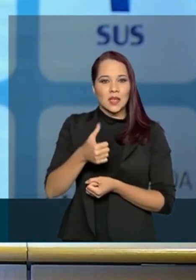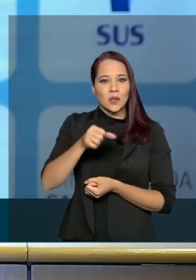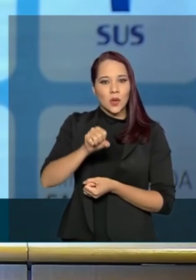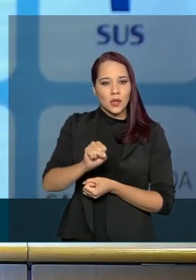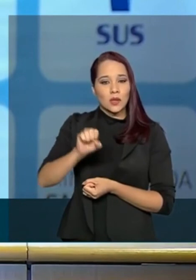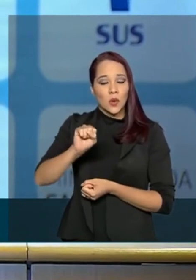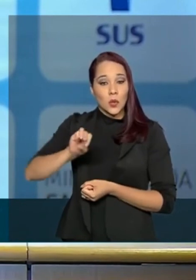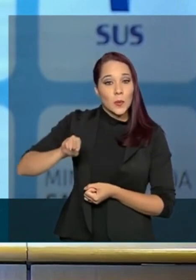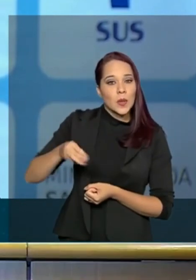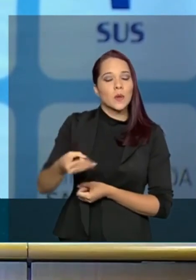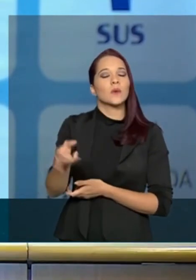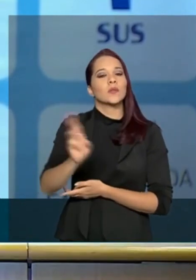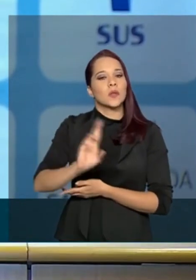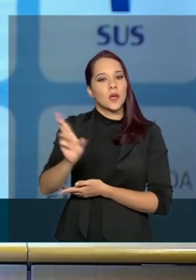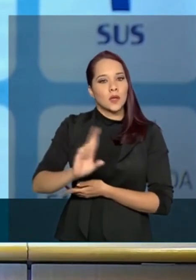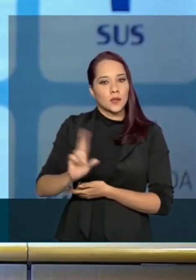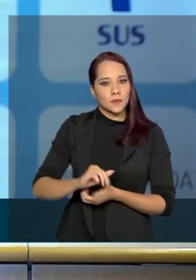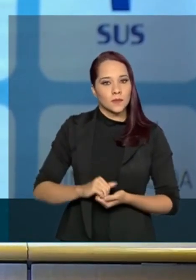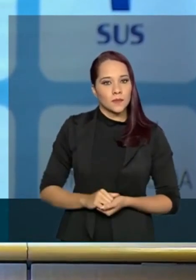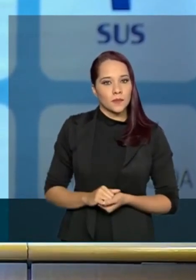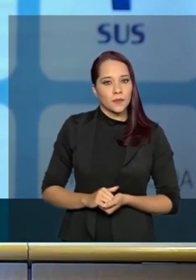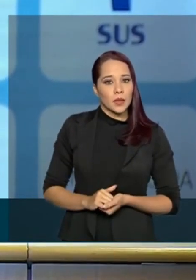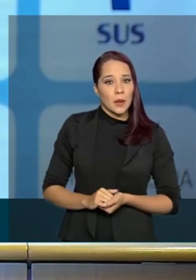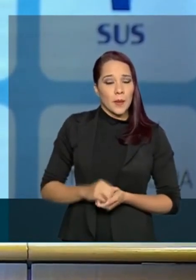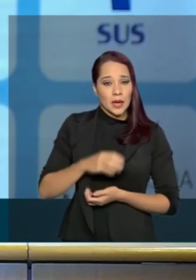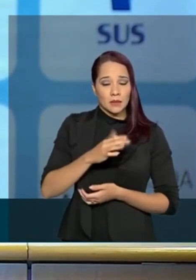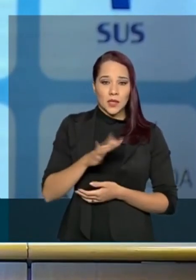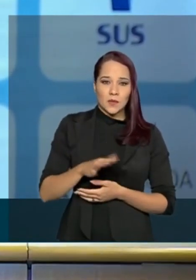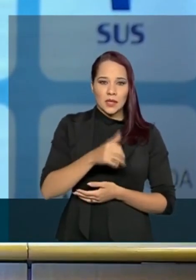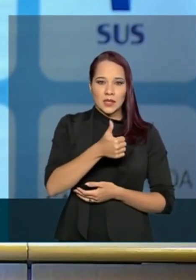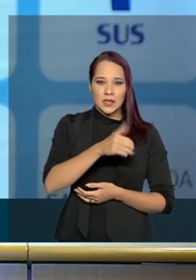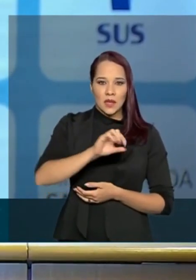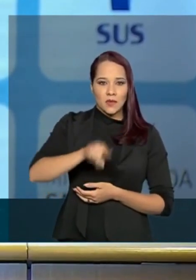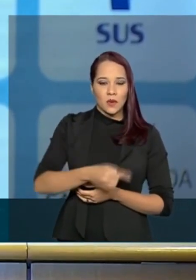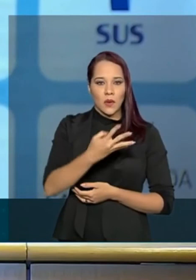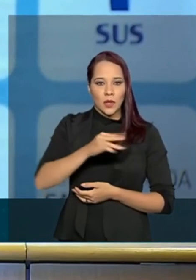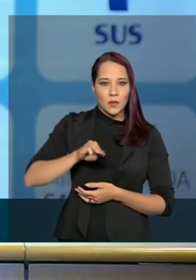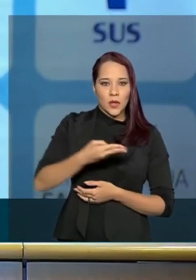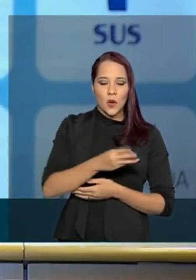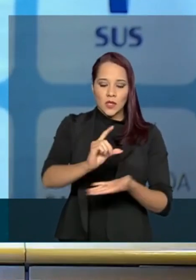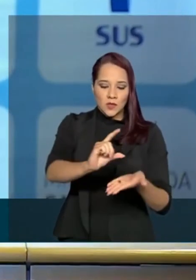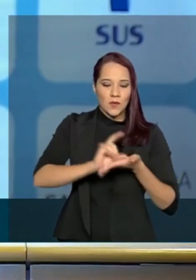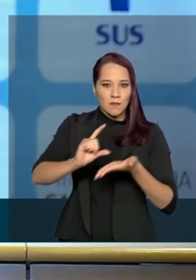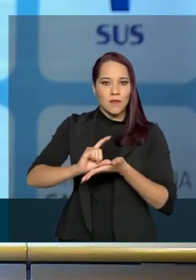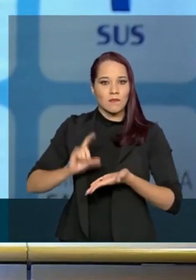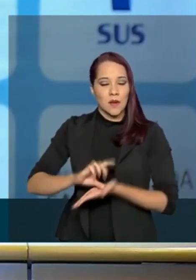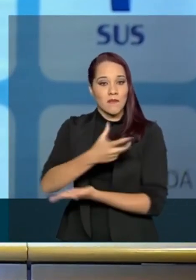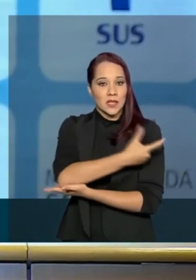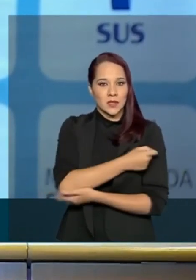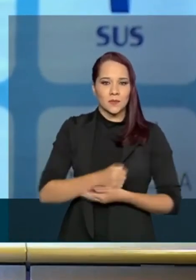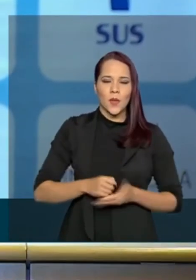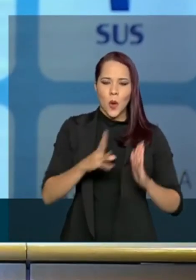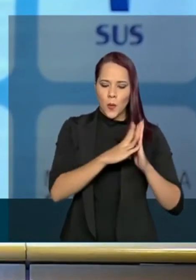188 milhões de reais para 100,4 milhões de doses de vacina. O